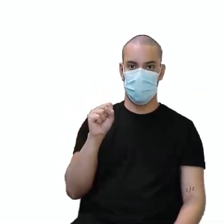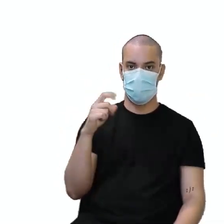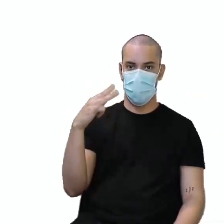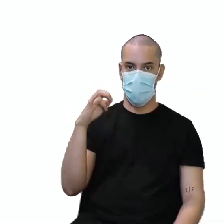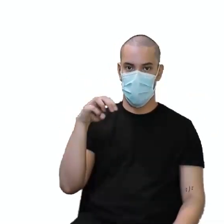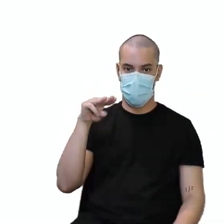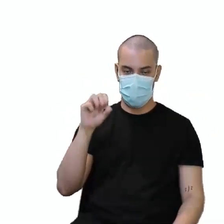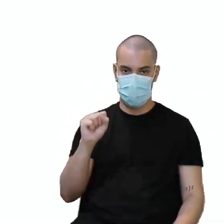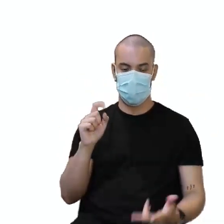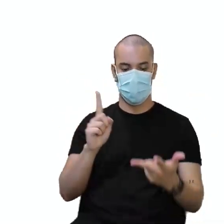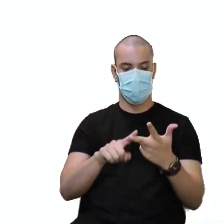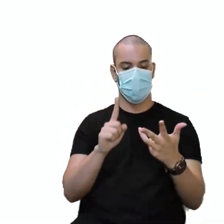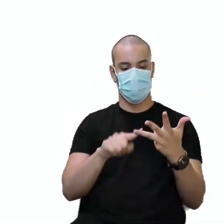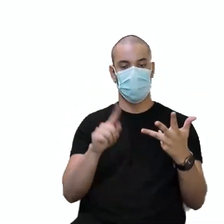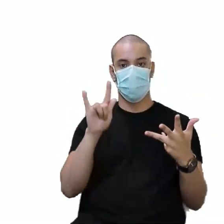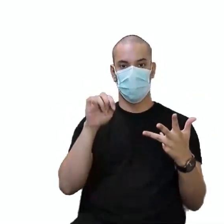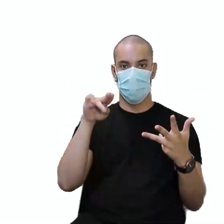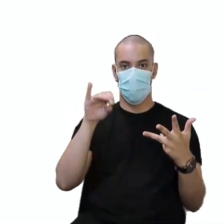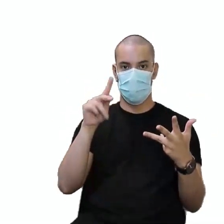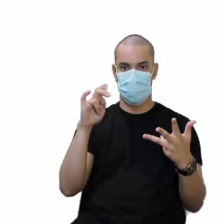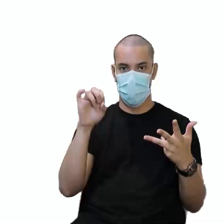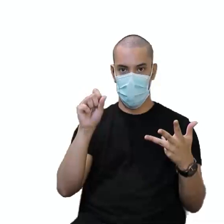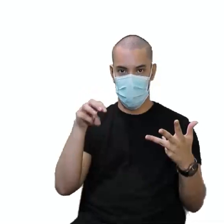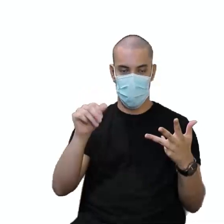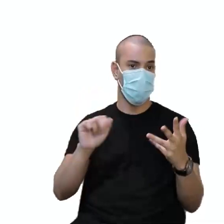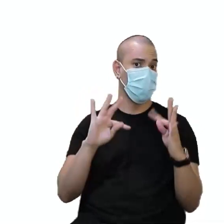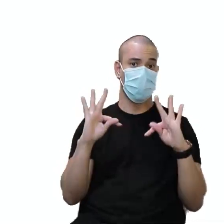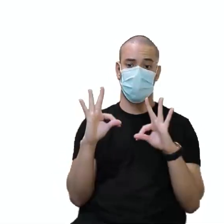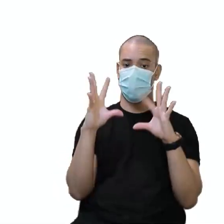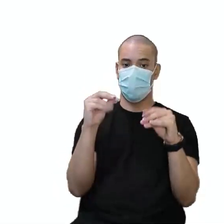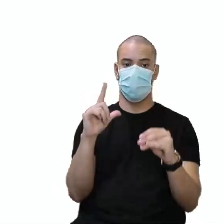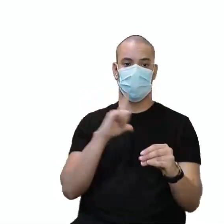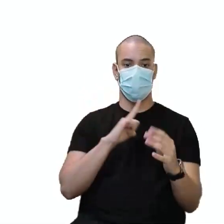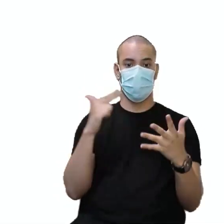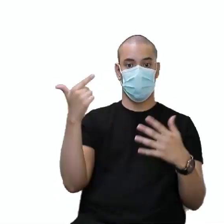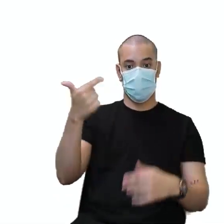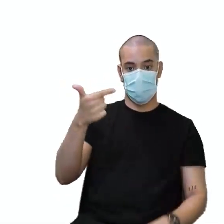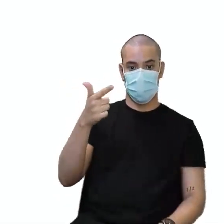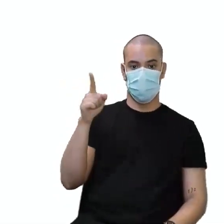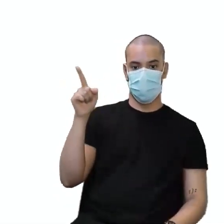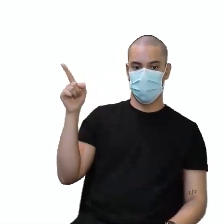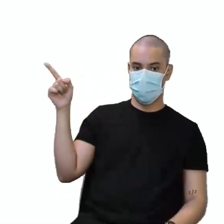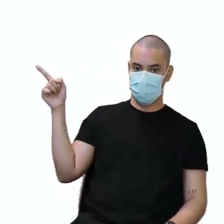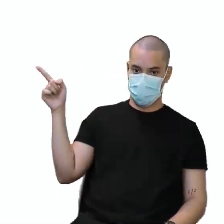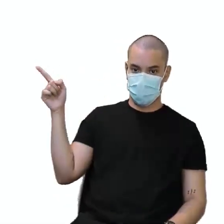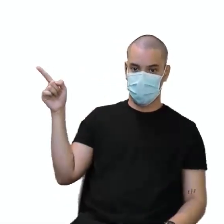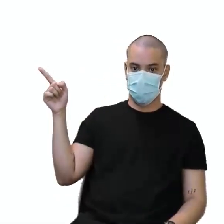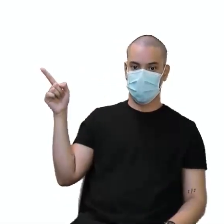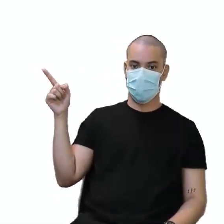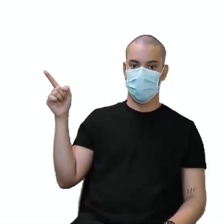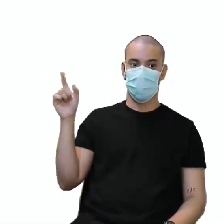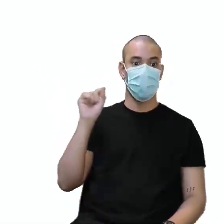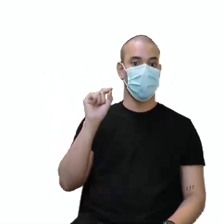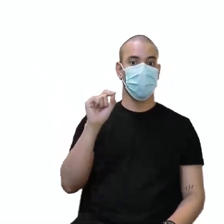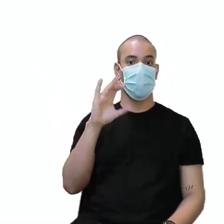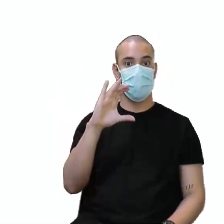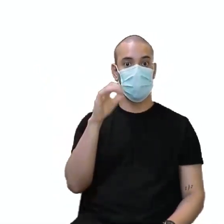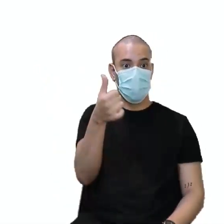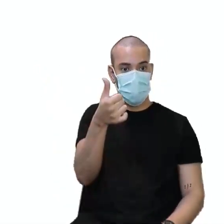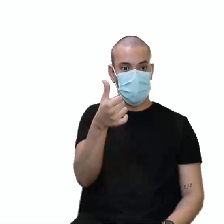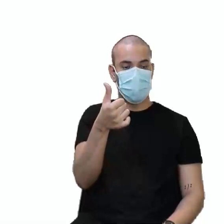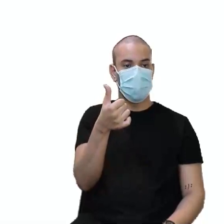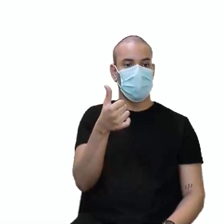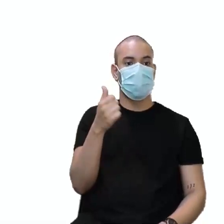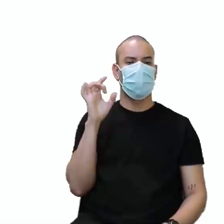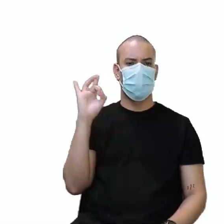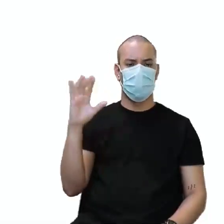ter gimnospermas, tá bom? E aí você tem aqui no segundo nível, tá? Cada um desses aqui é o